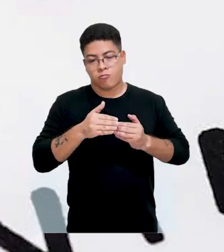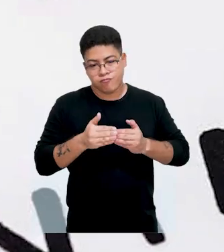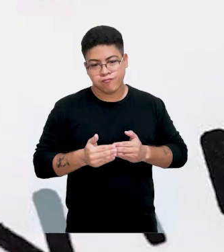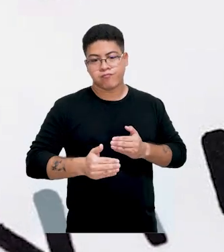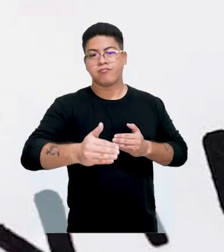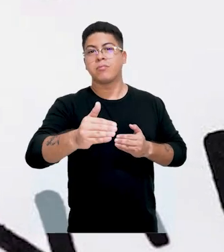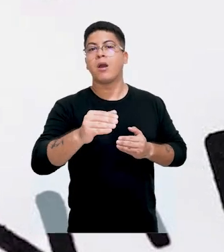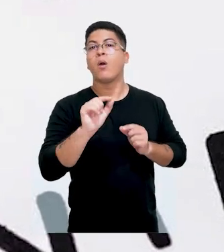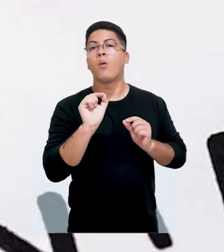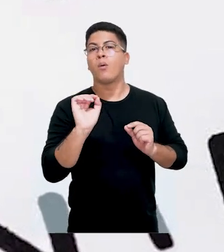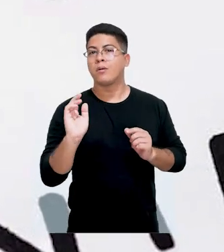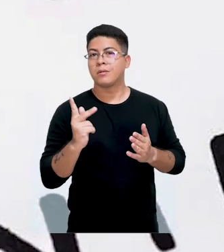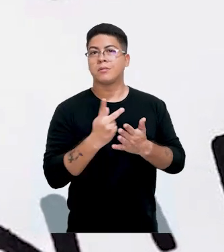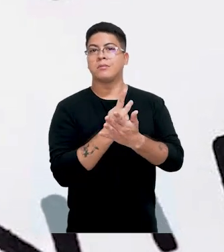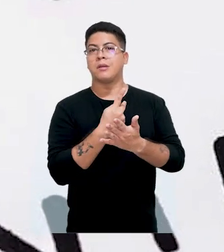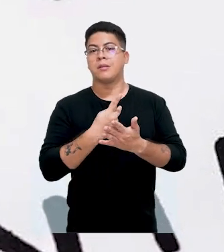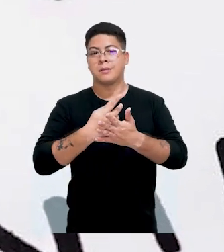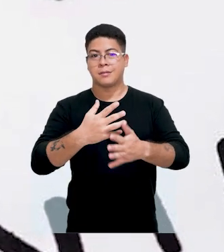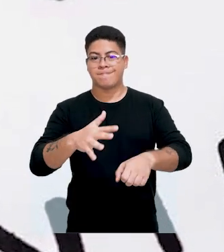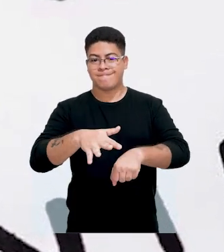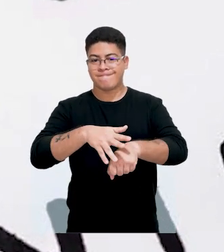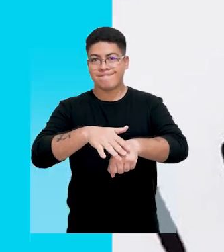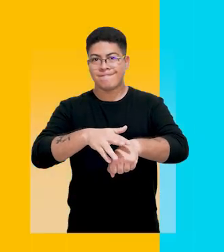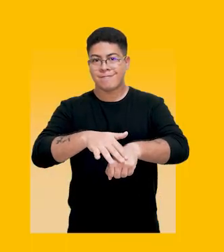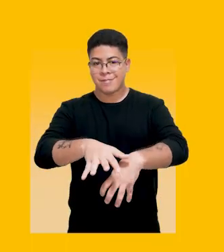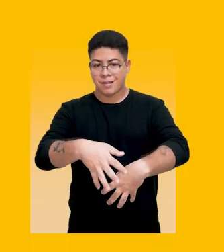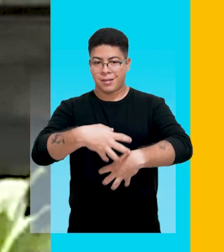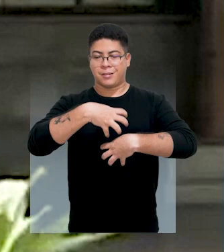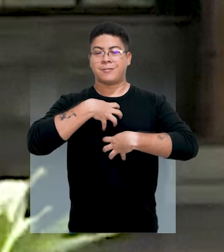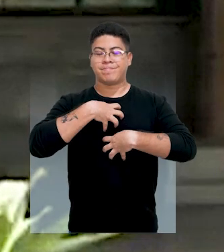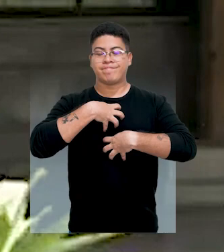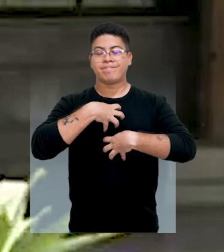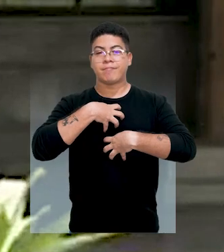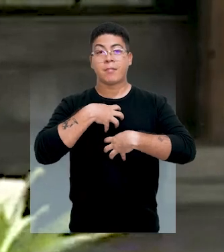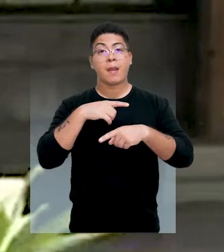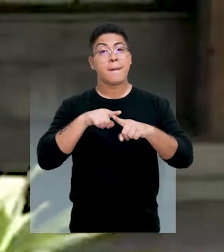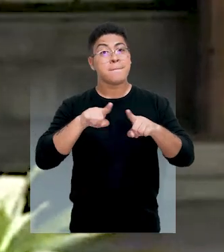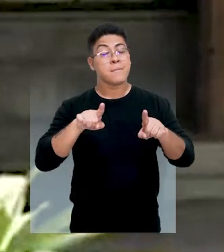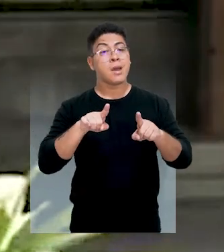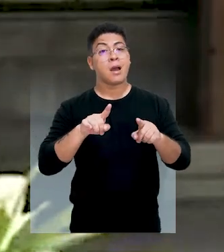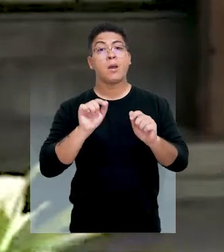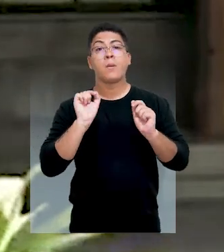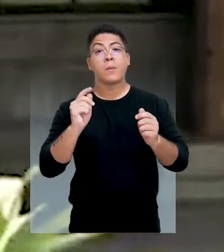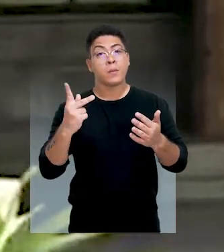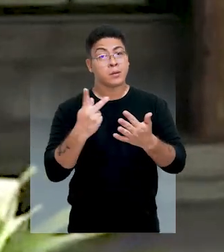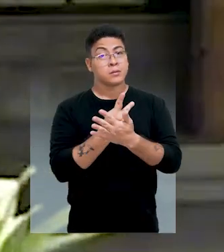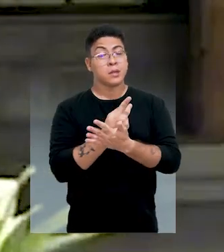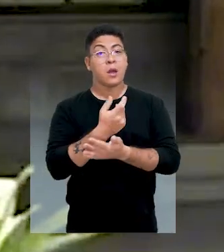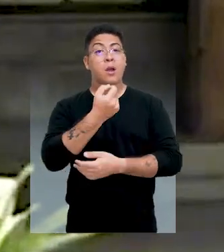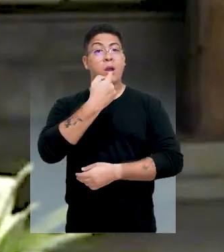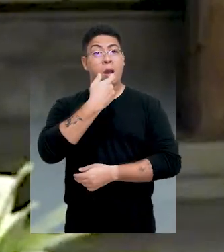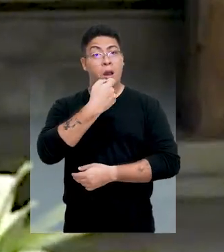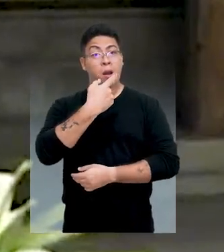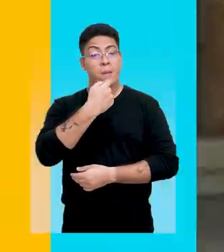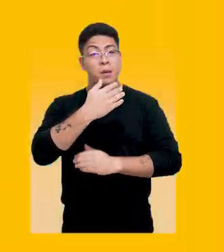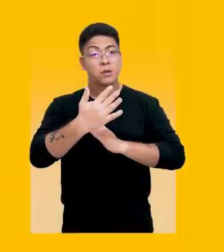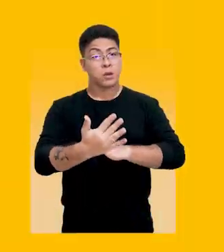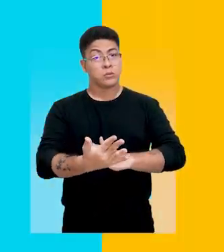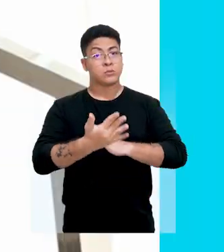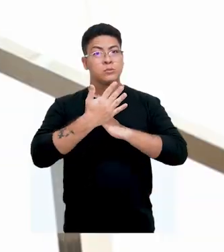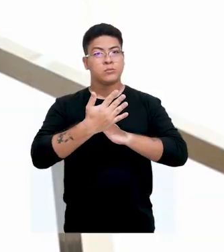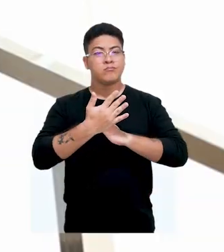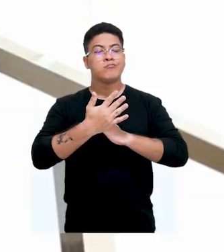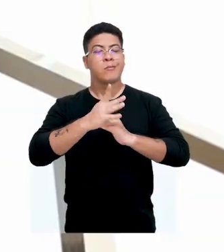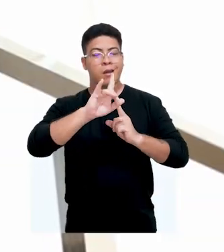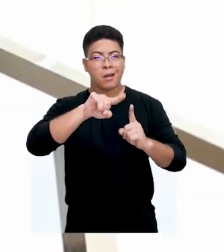infecção do HIV e o uso contínuo da terapia antirretroviral. O maior problema dessa senescência precoce é que ela aumenta o risco de comorbidades, como